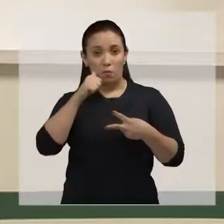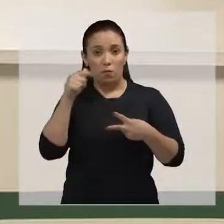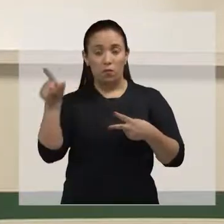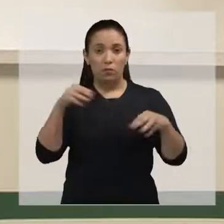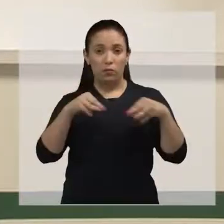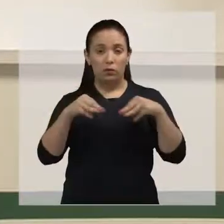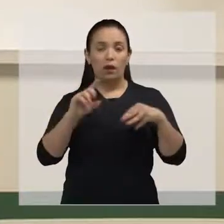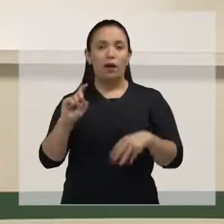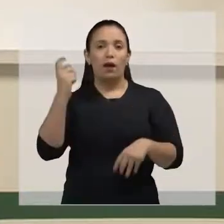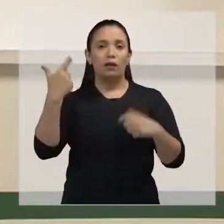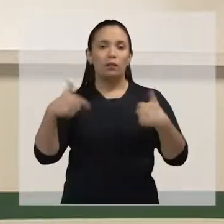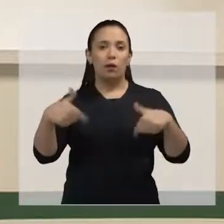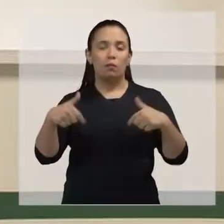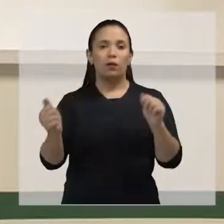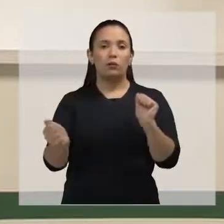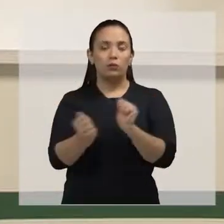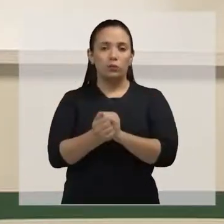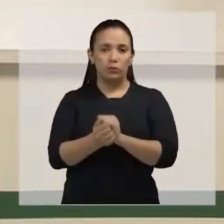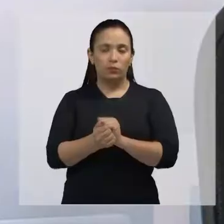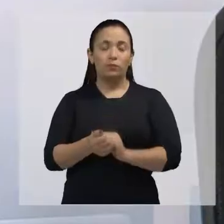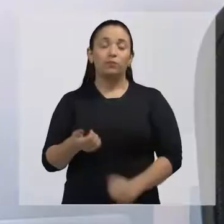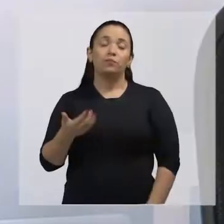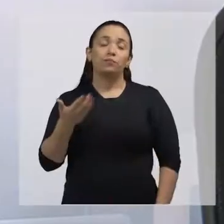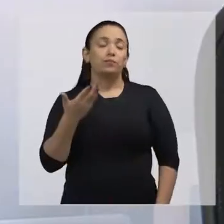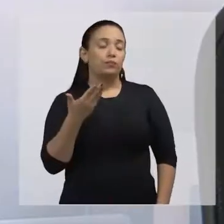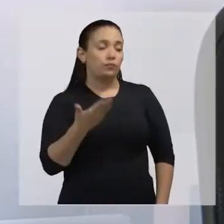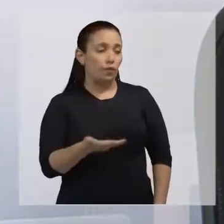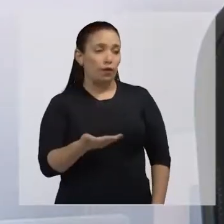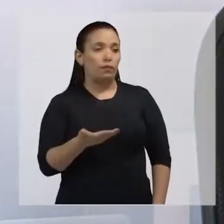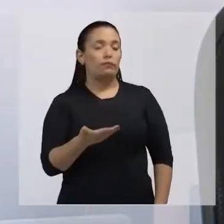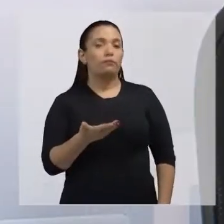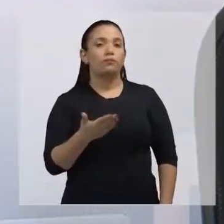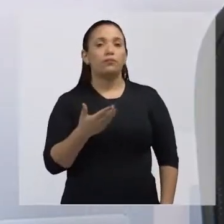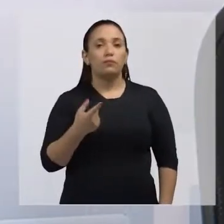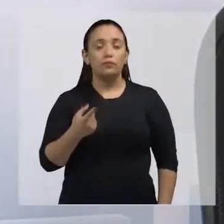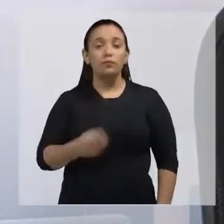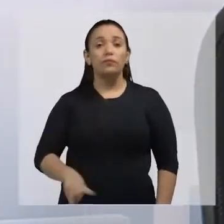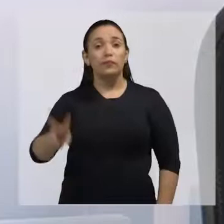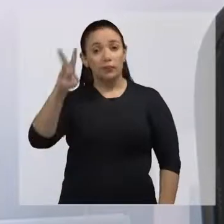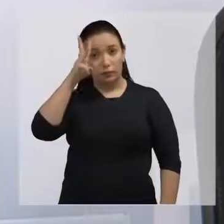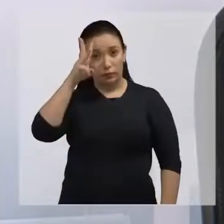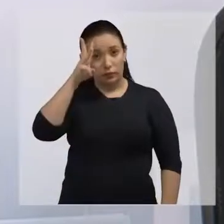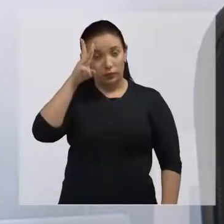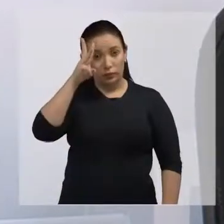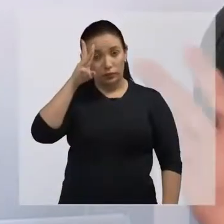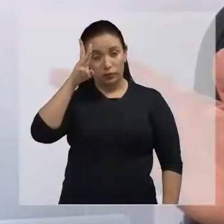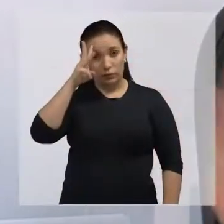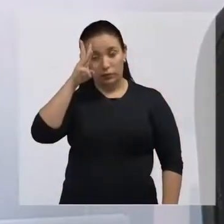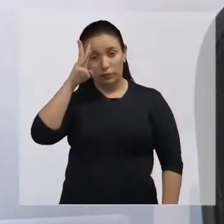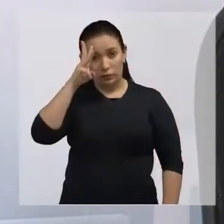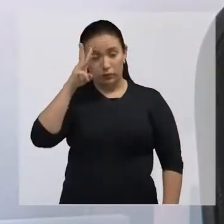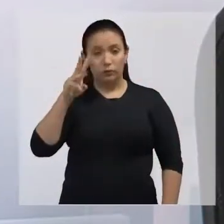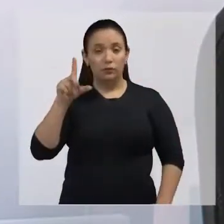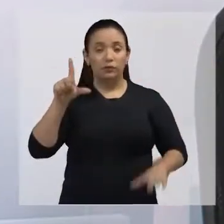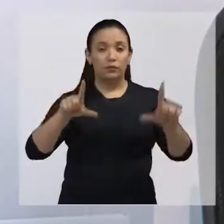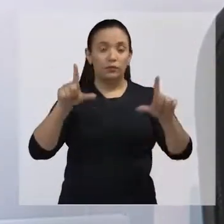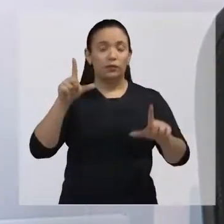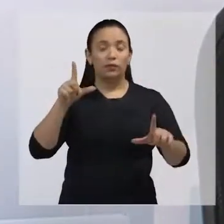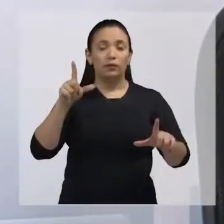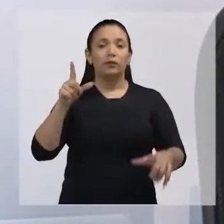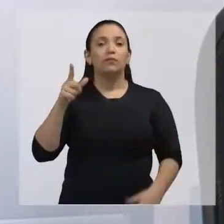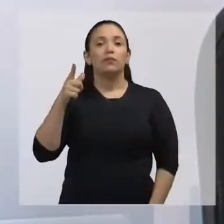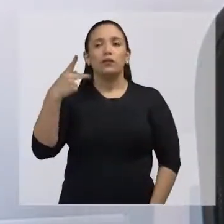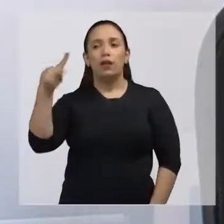ela, que foi com a Rosa Weber. Rosa Weber. O Carlos Frederico, um dia depois, na terça-feira, no seu programa de rádio na AM